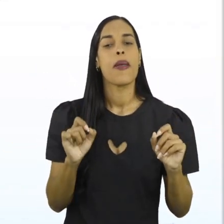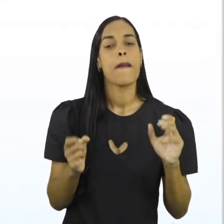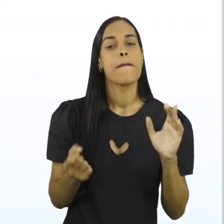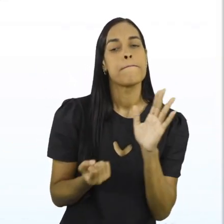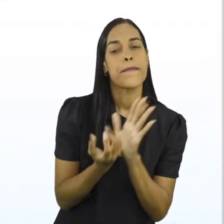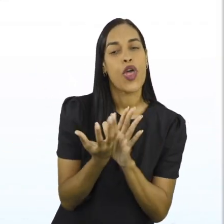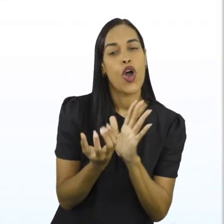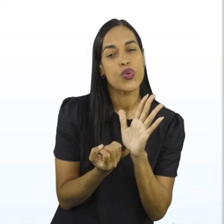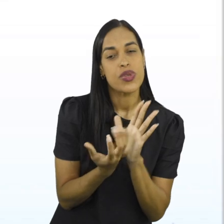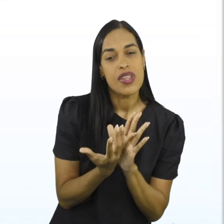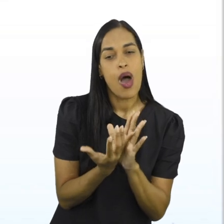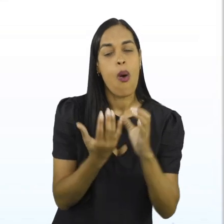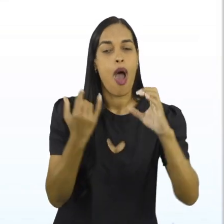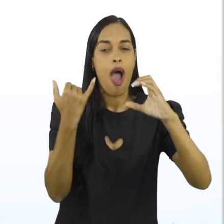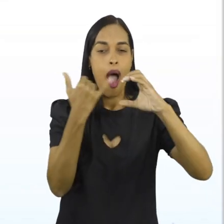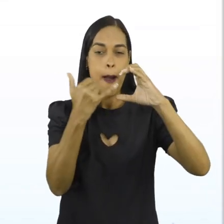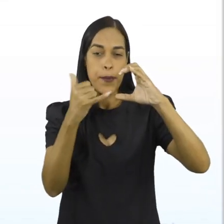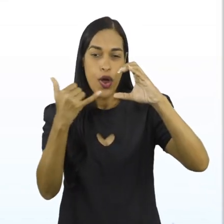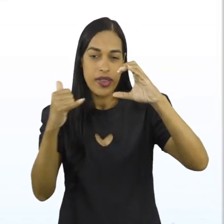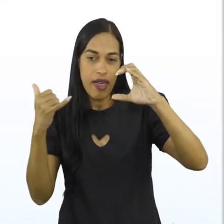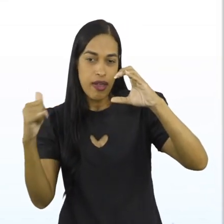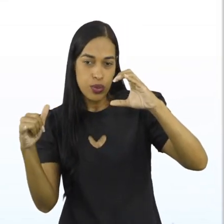de carboidratos.